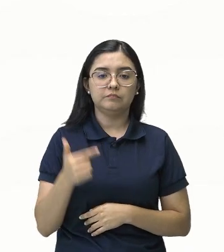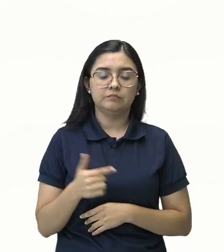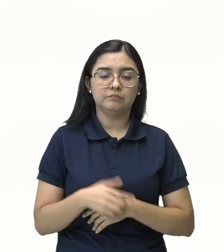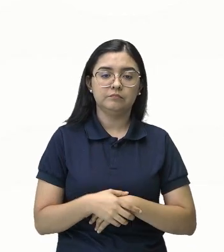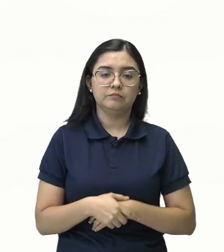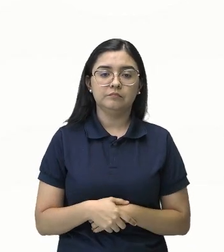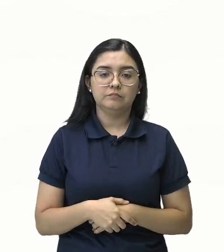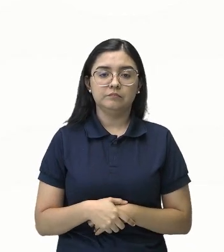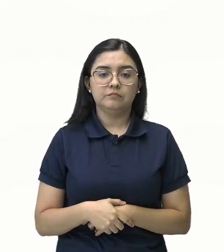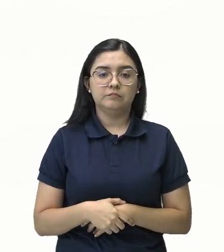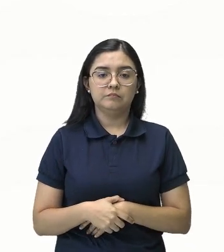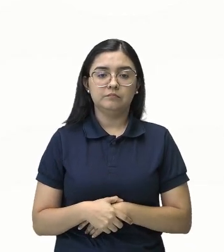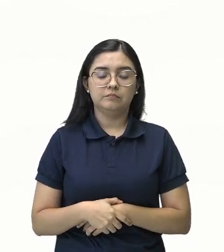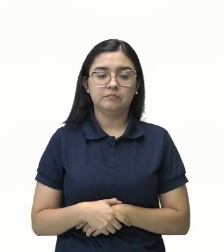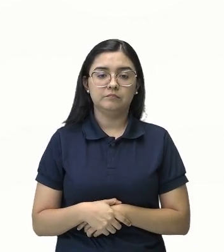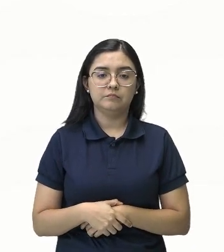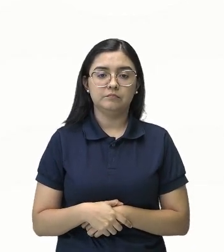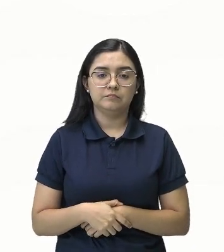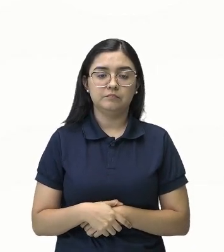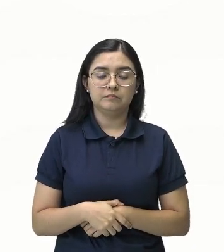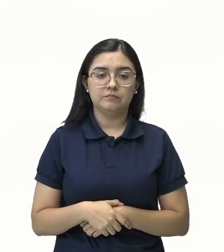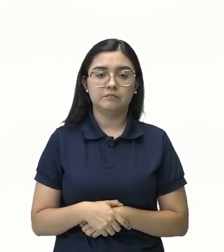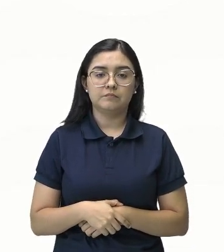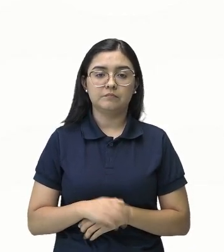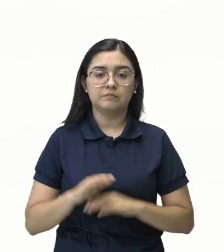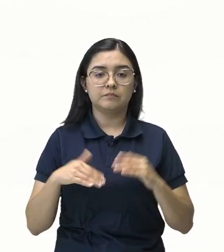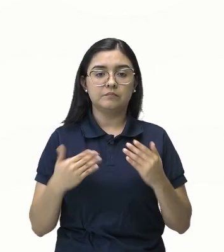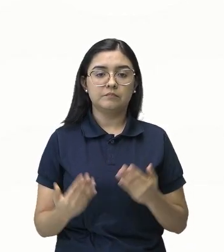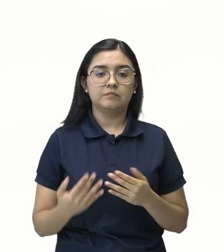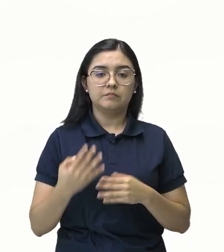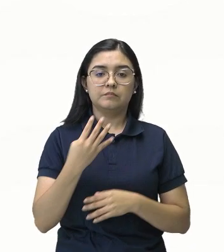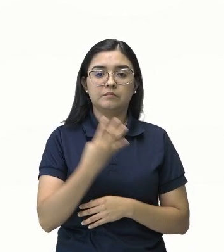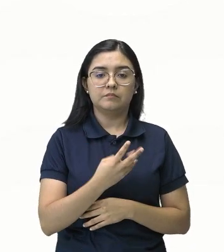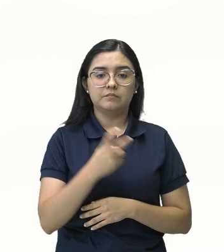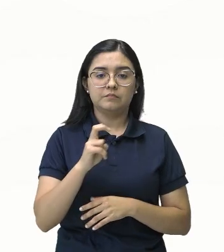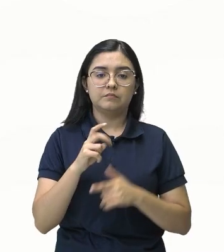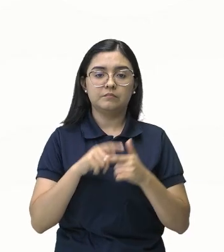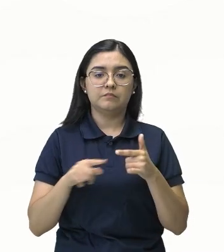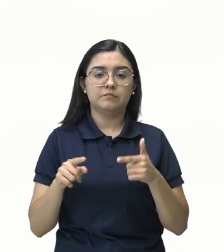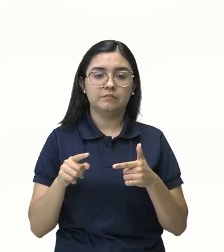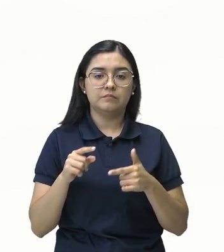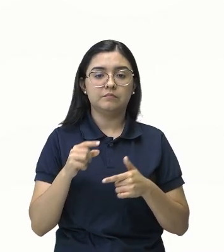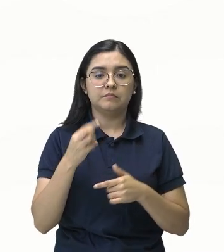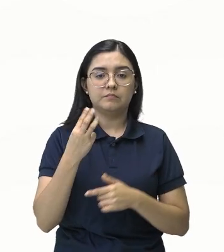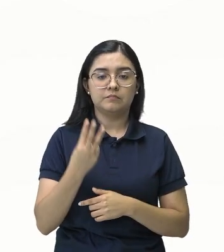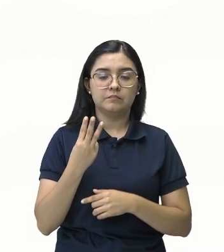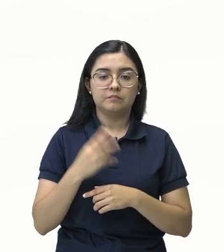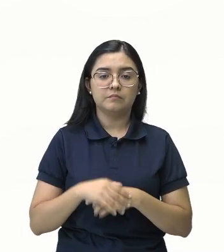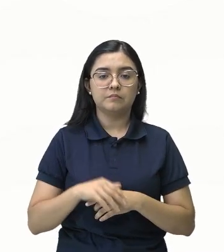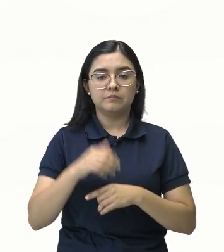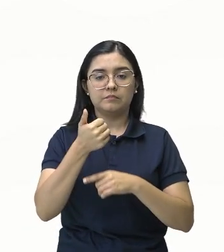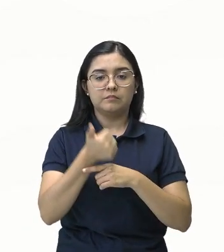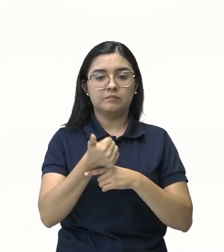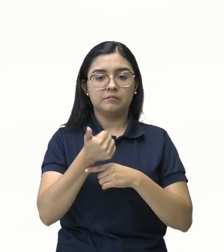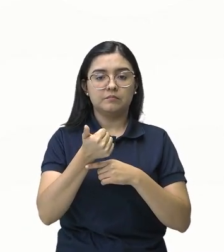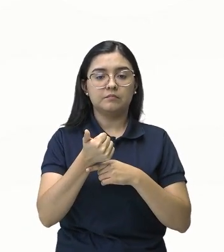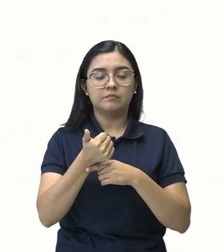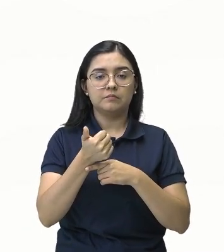22. Ok? Então, 45 dividido por 3, 15.